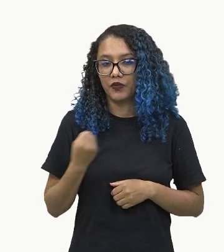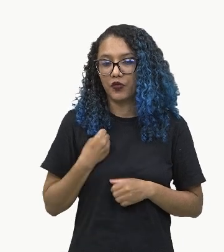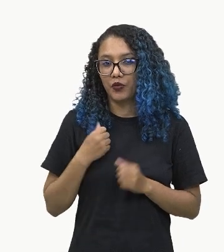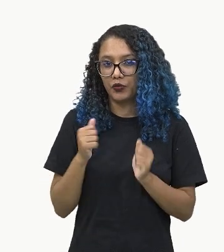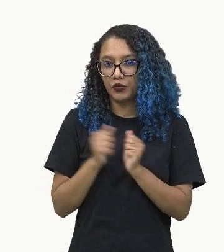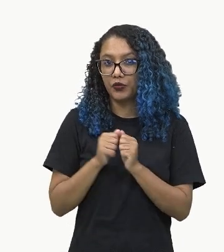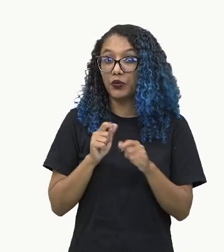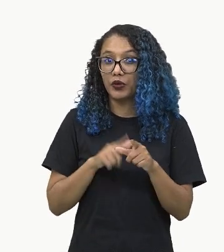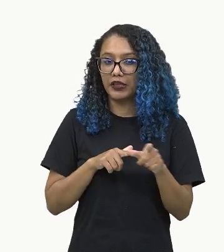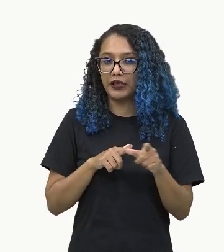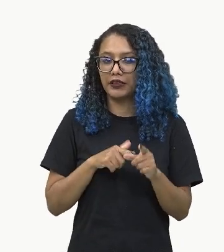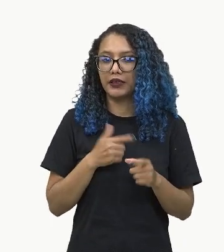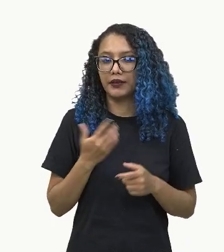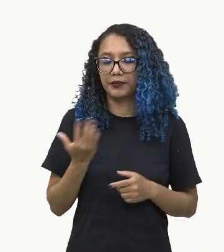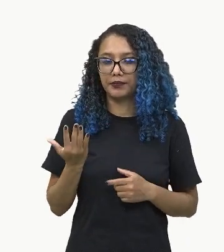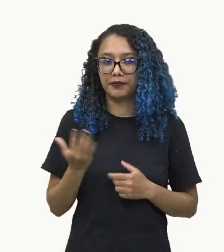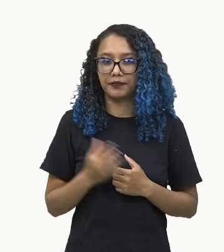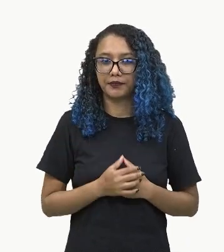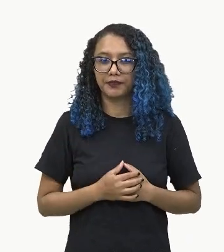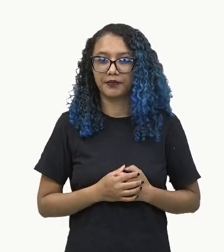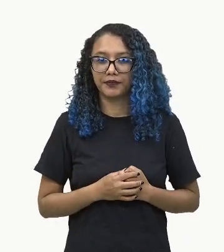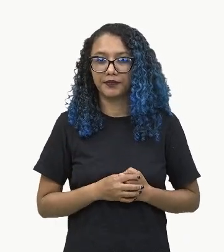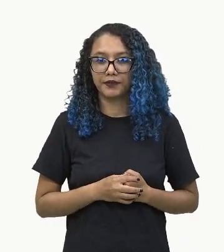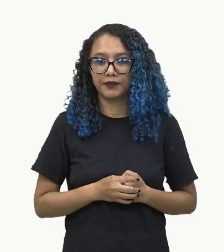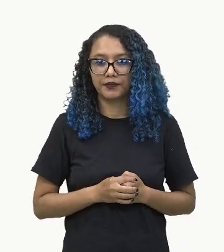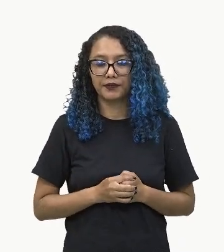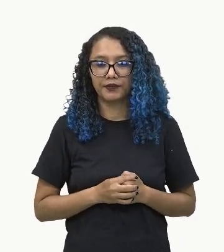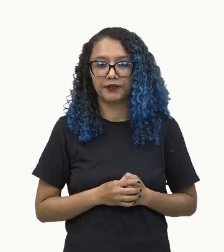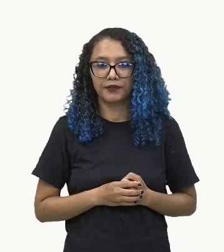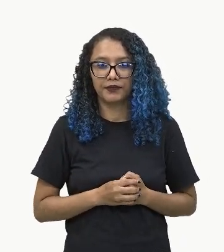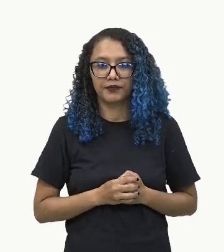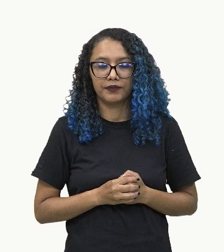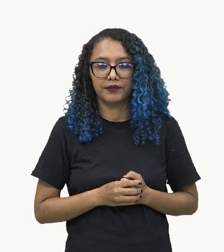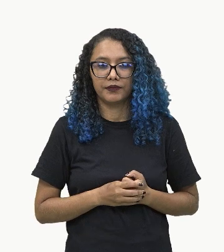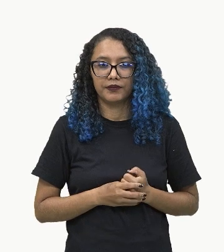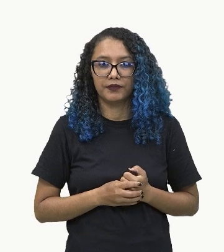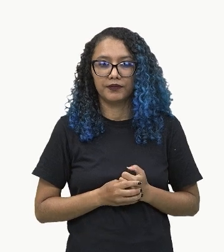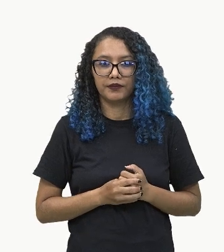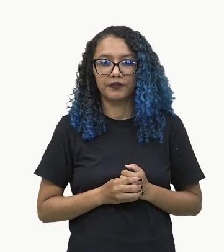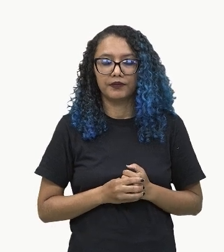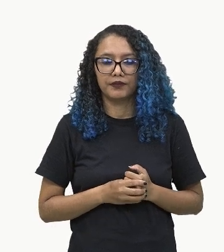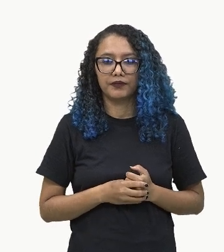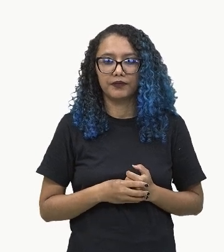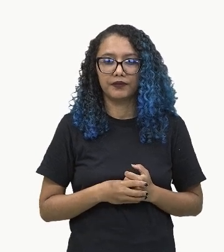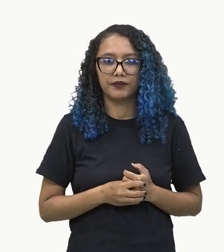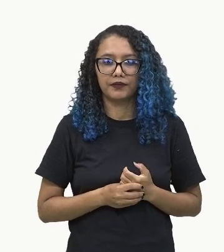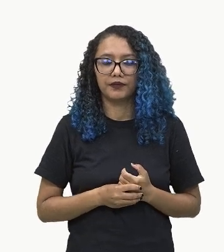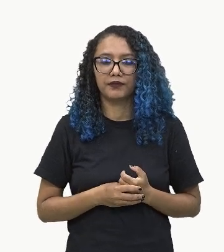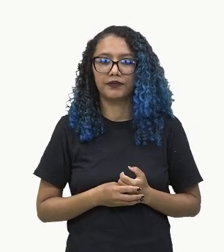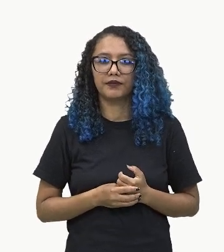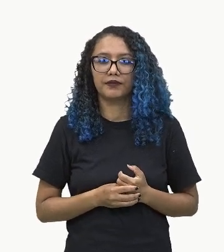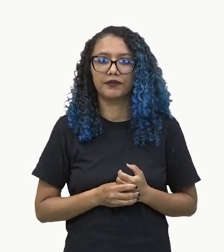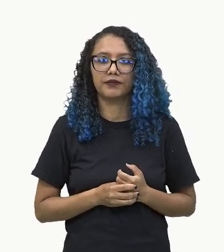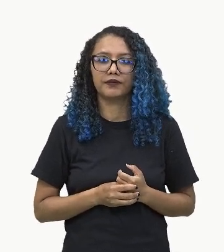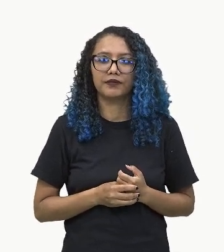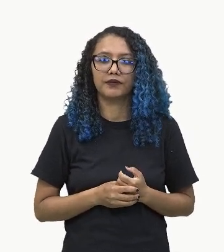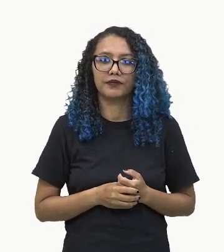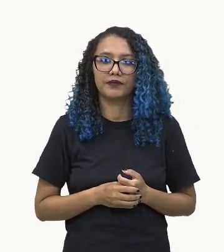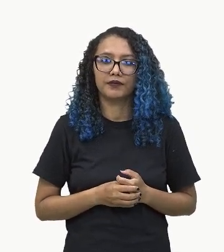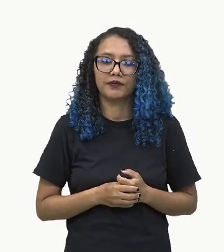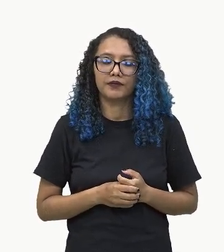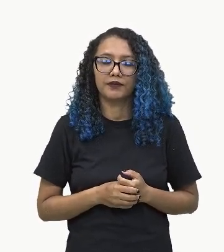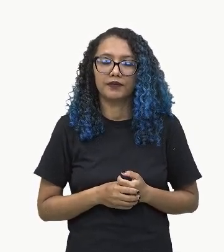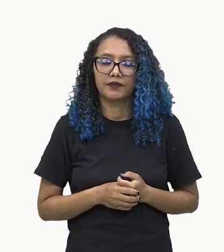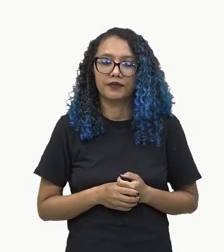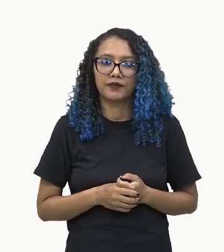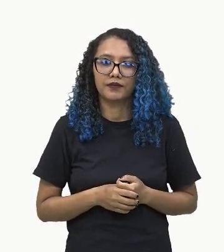Tá? E além disso, né, para a gente dar uma mais facilitada ainda, né,